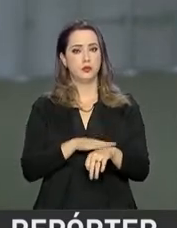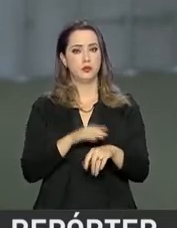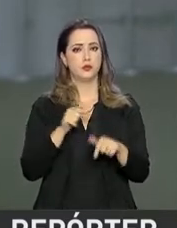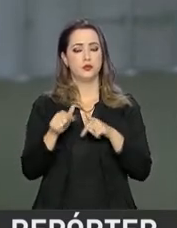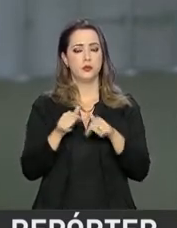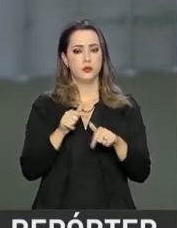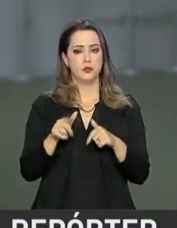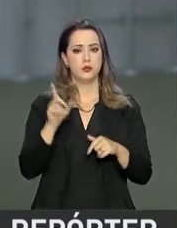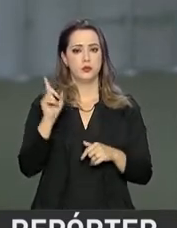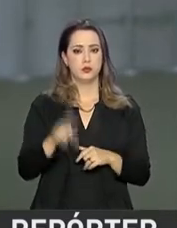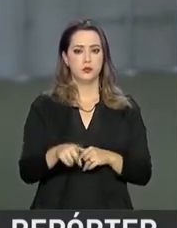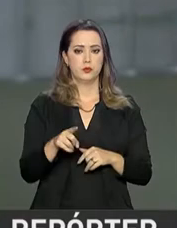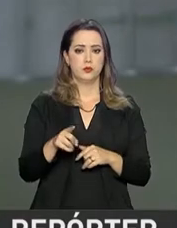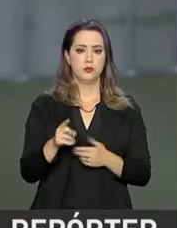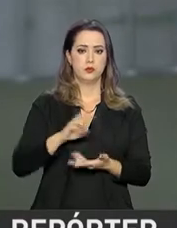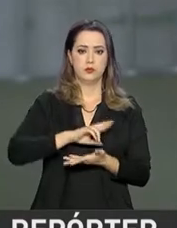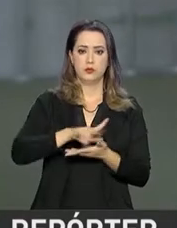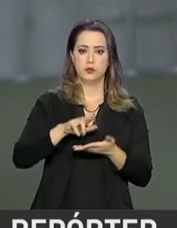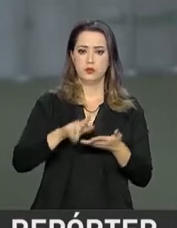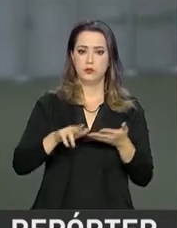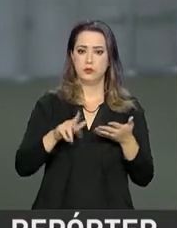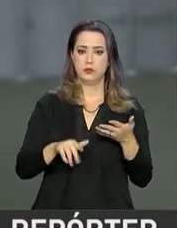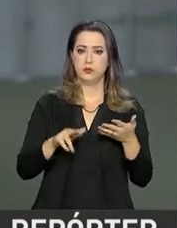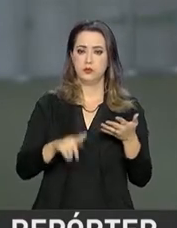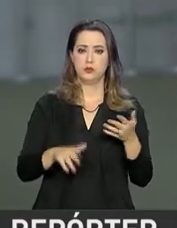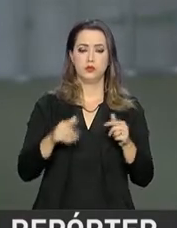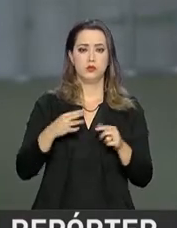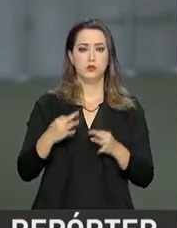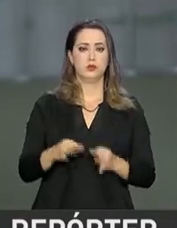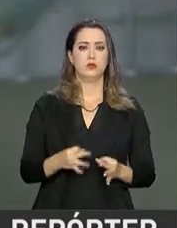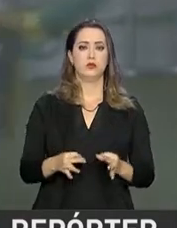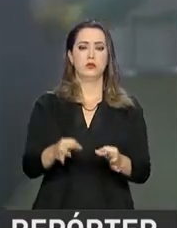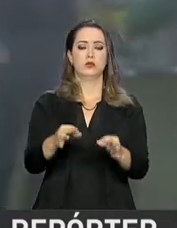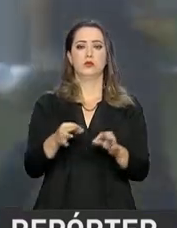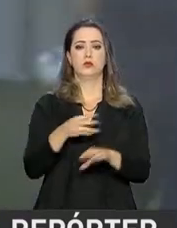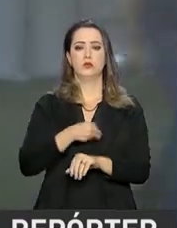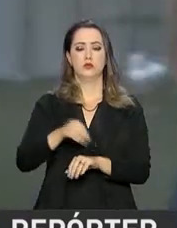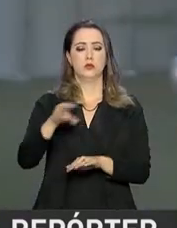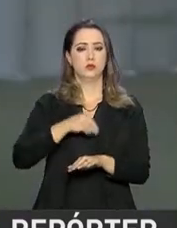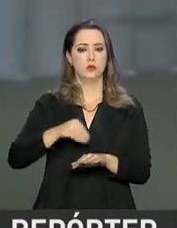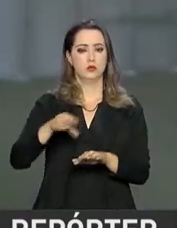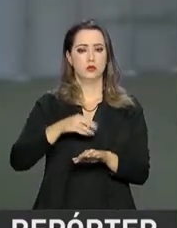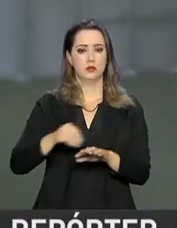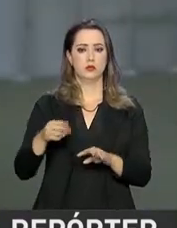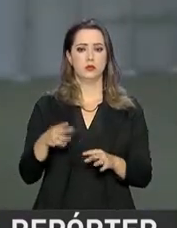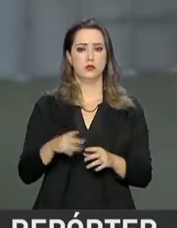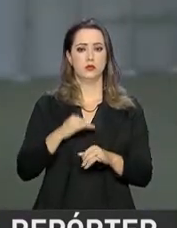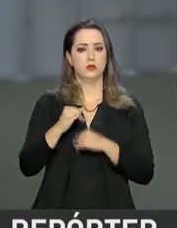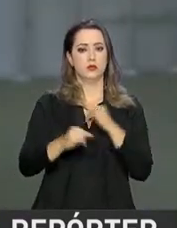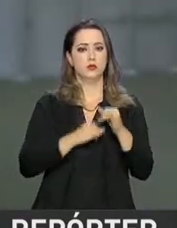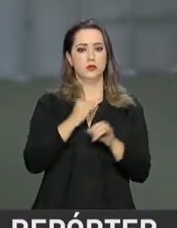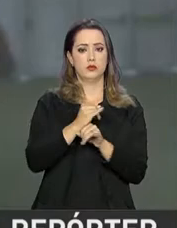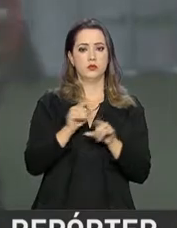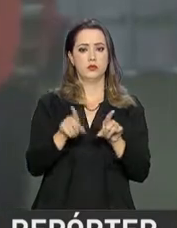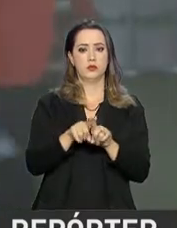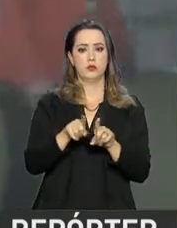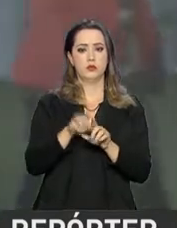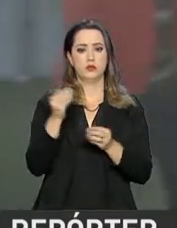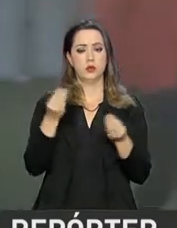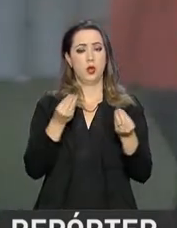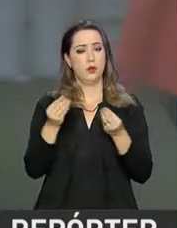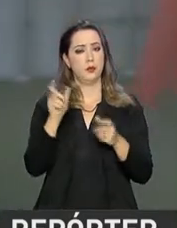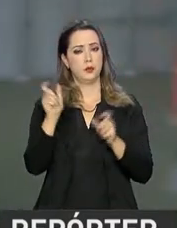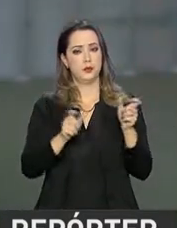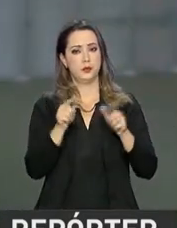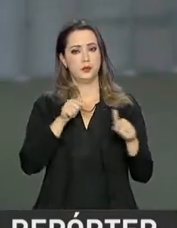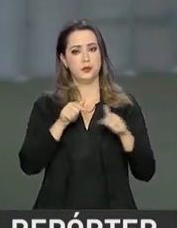que é recheado de tecnologias da informação tecnologias digitais e como trabalhador tem de